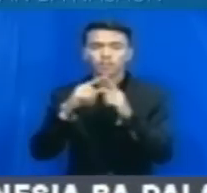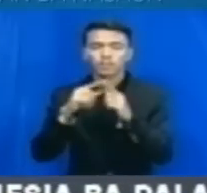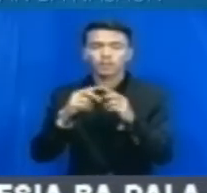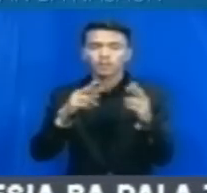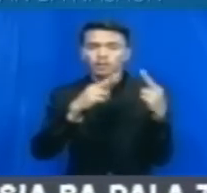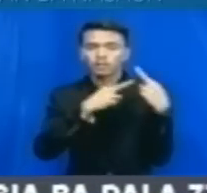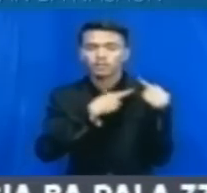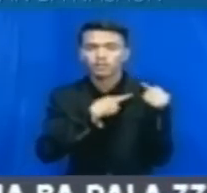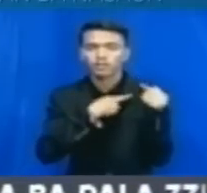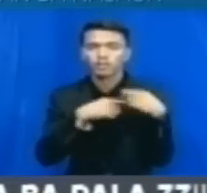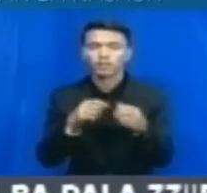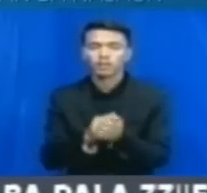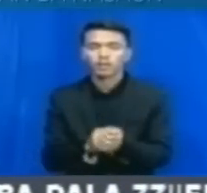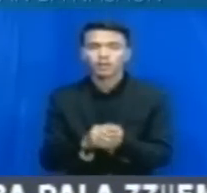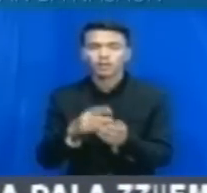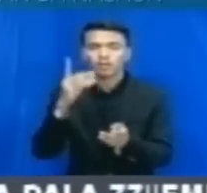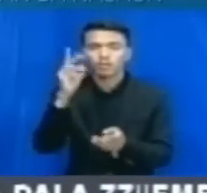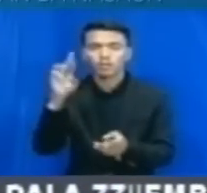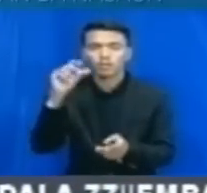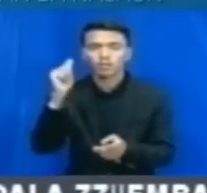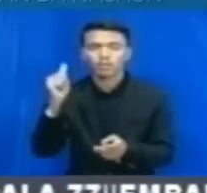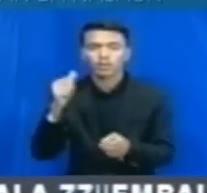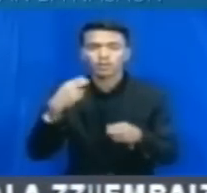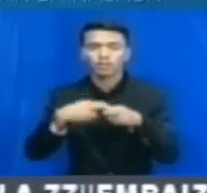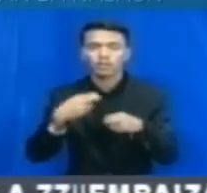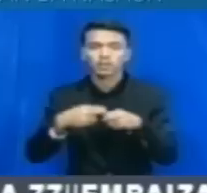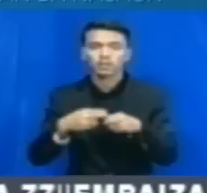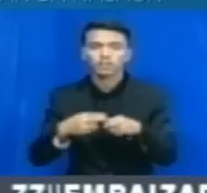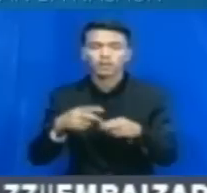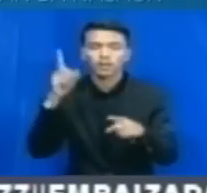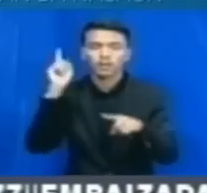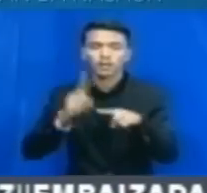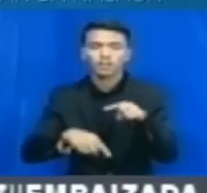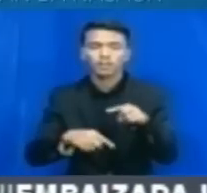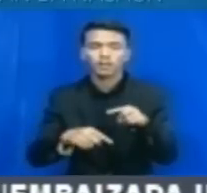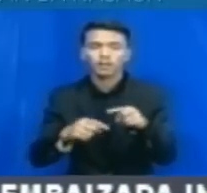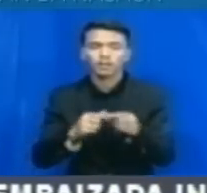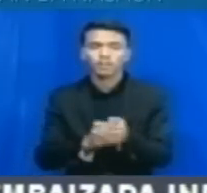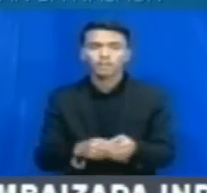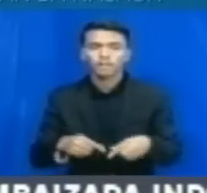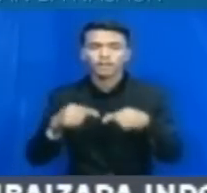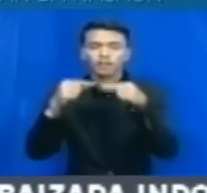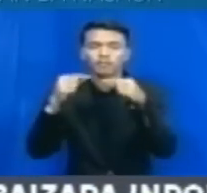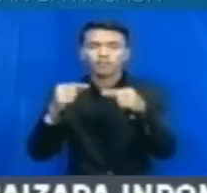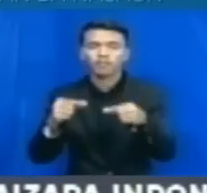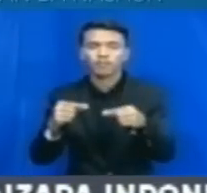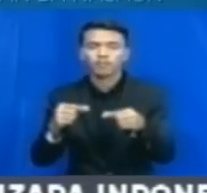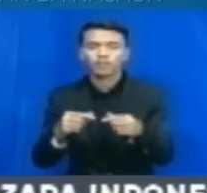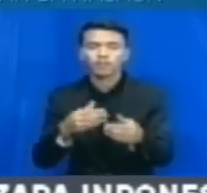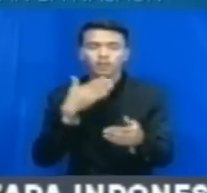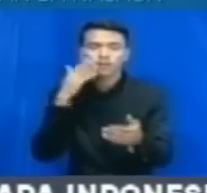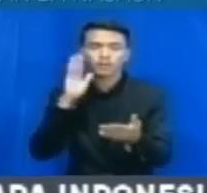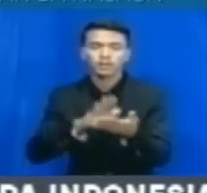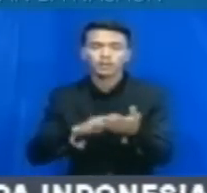competente para o caso droga nene ni implicações la belle foi negativa implicação negativa